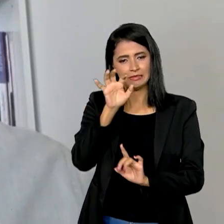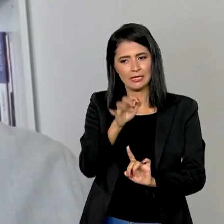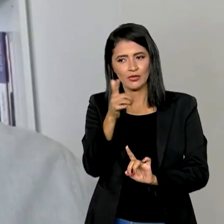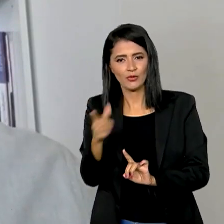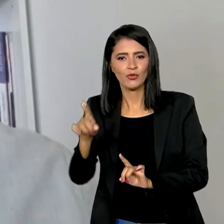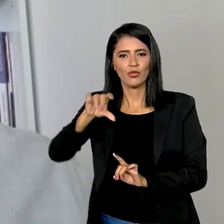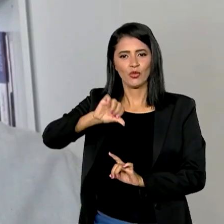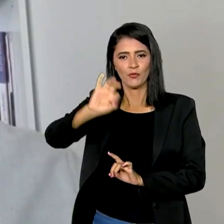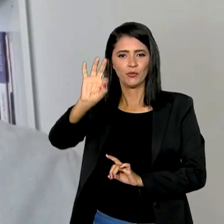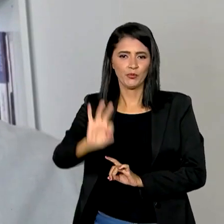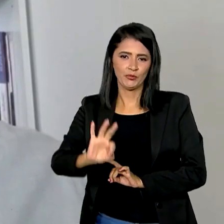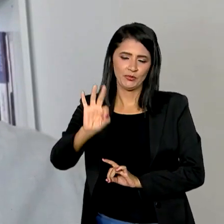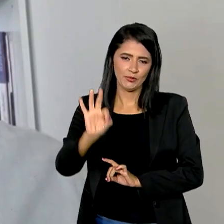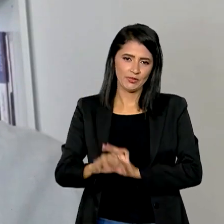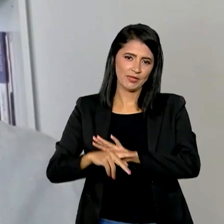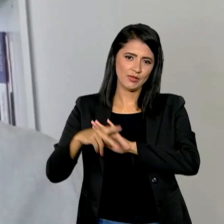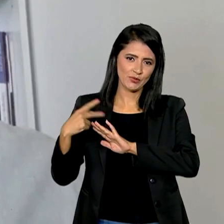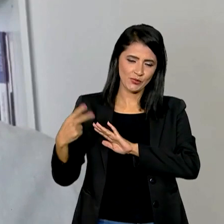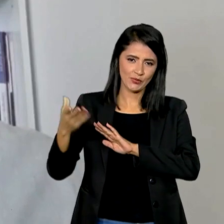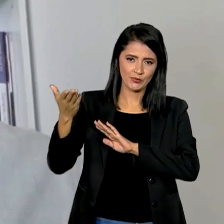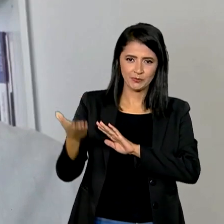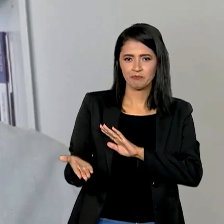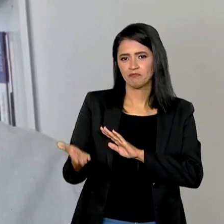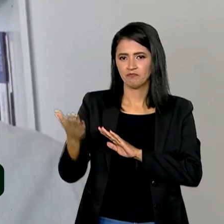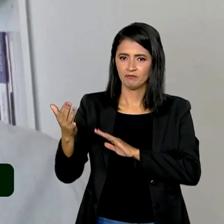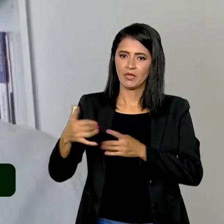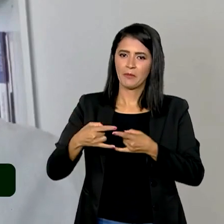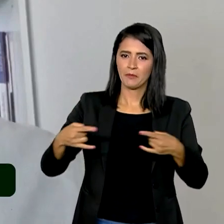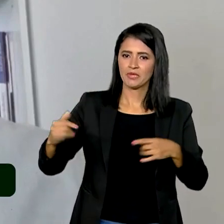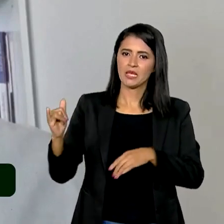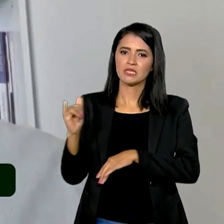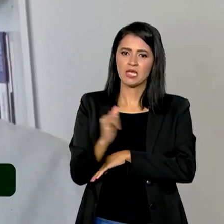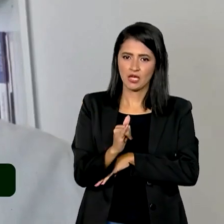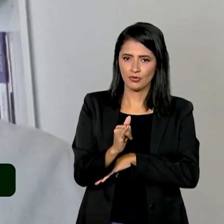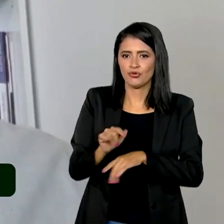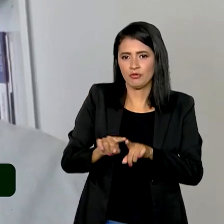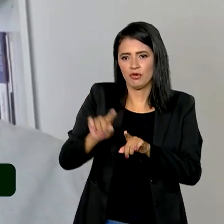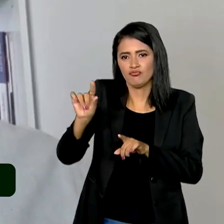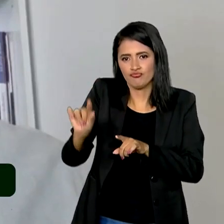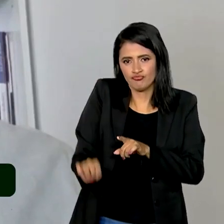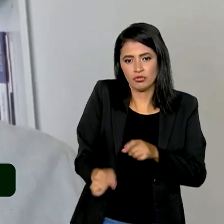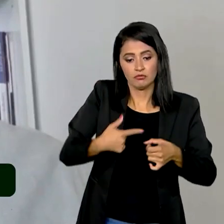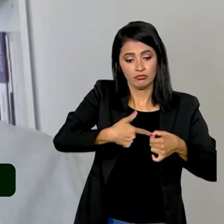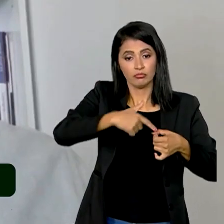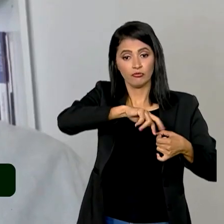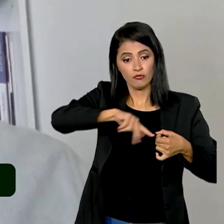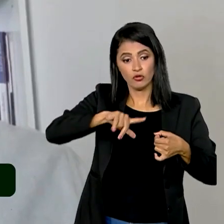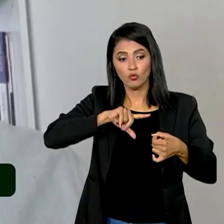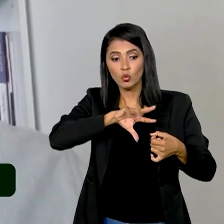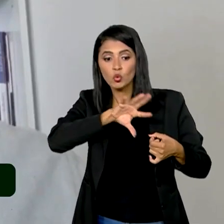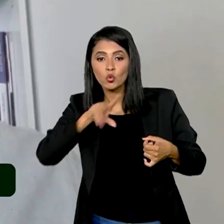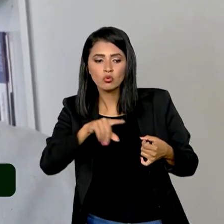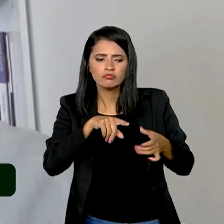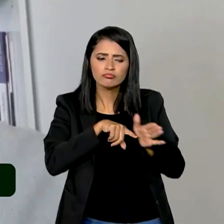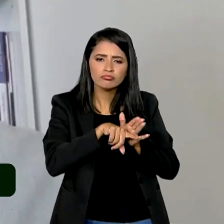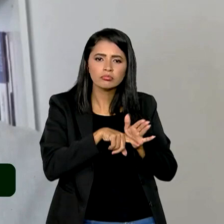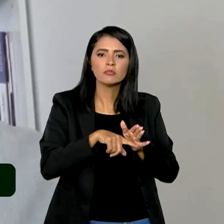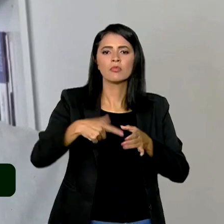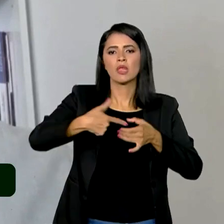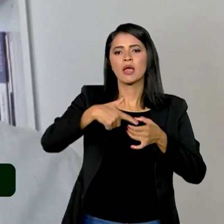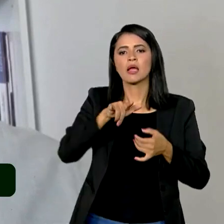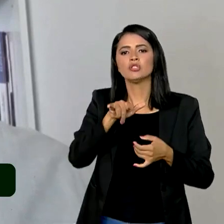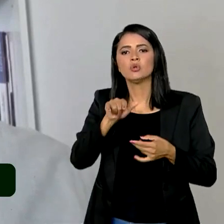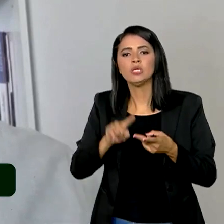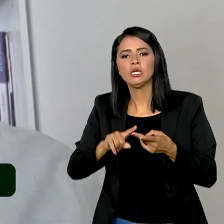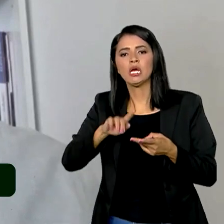mais de 9% das passagens aéreas. Entre os combustíveis pesquisados, gasolina